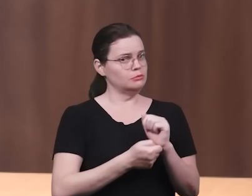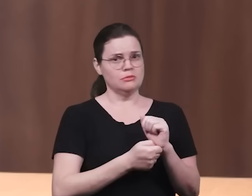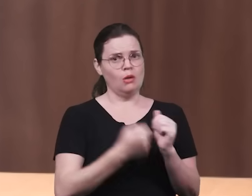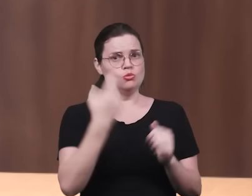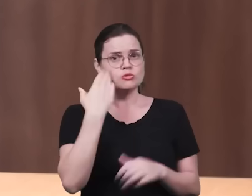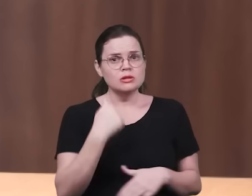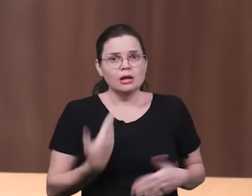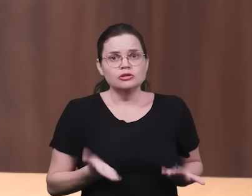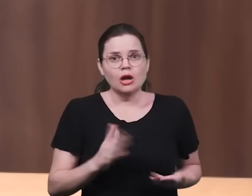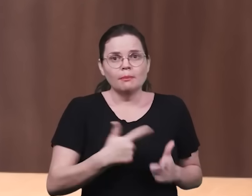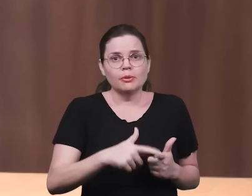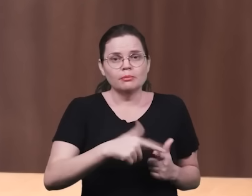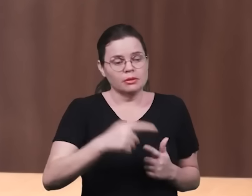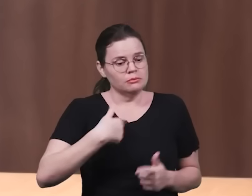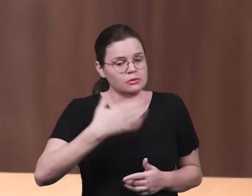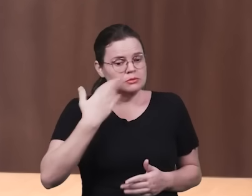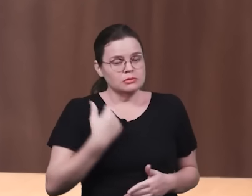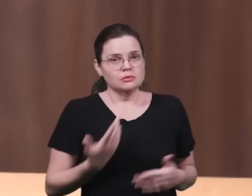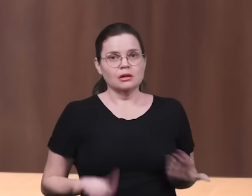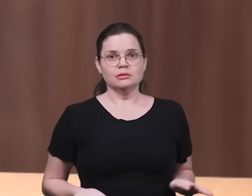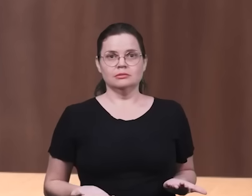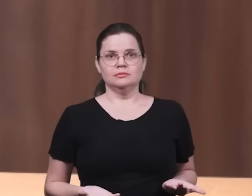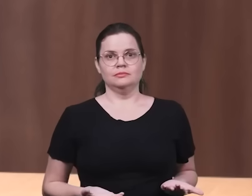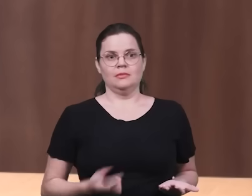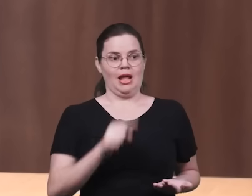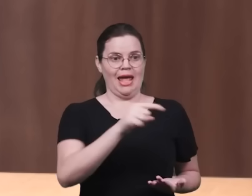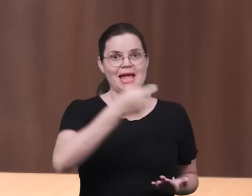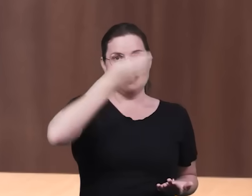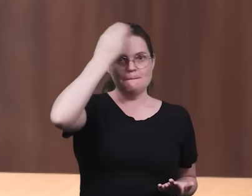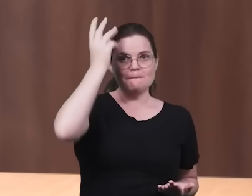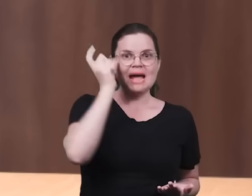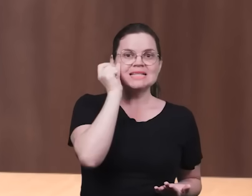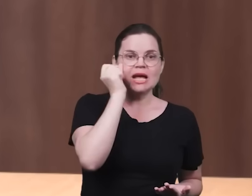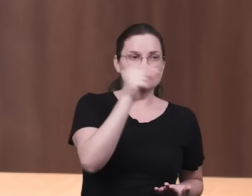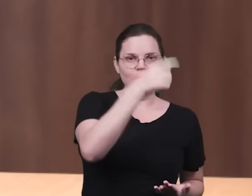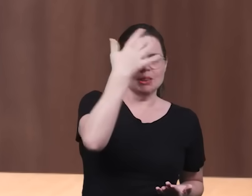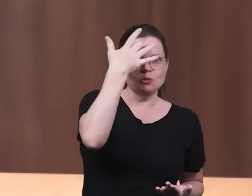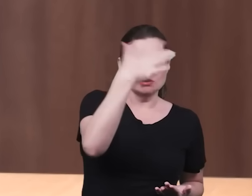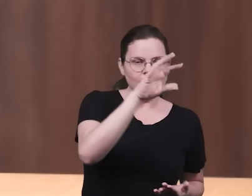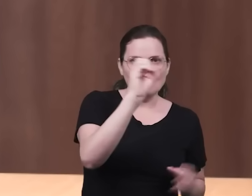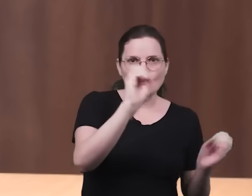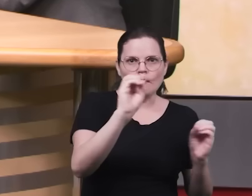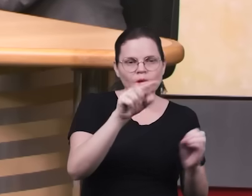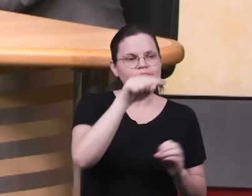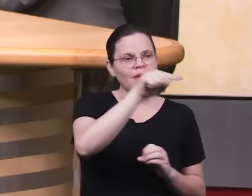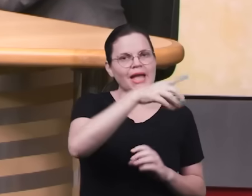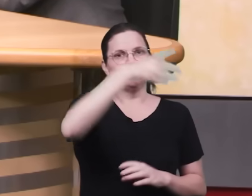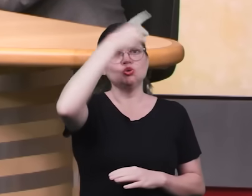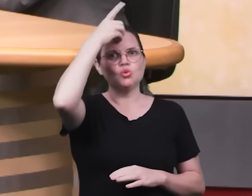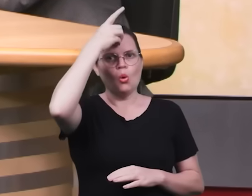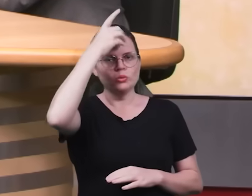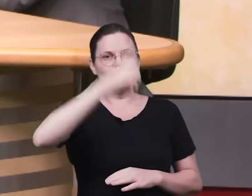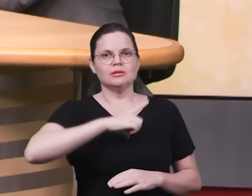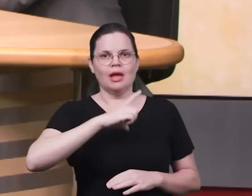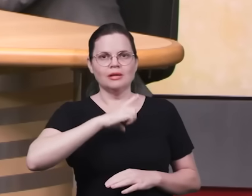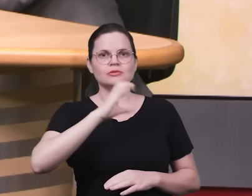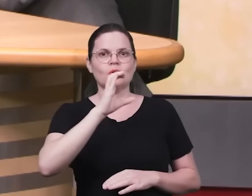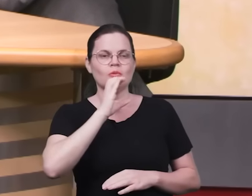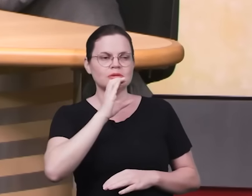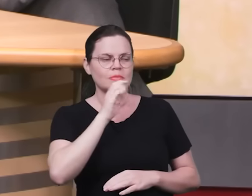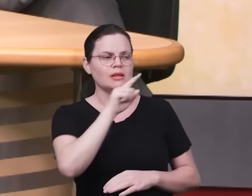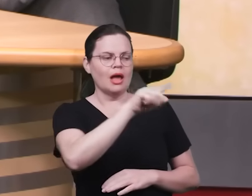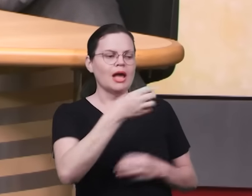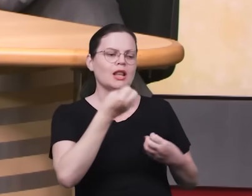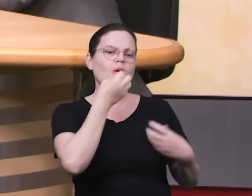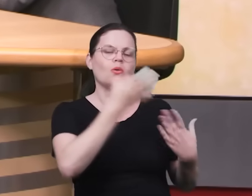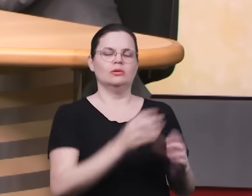problema. Ele vai ser usado nos dons a seu respeito. E quando você tem conhecimento, o dom